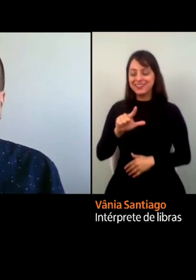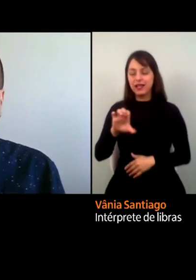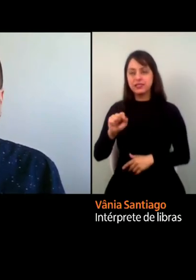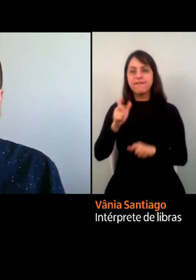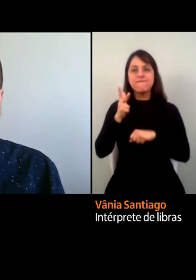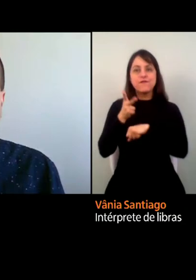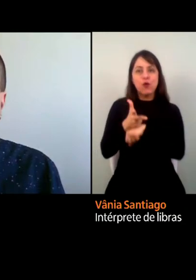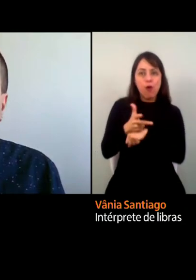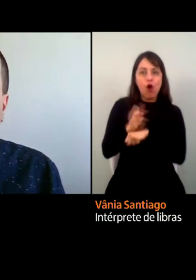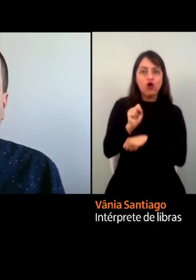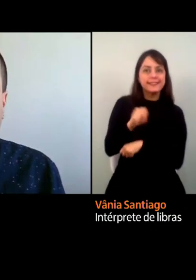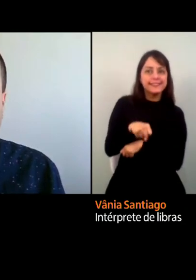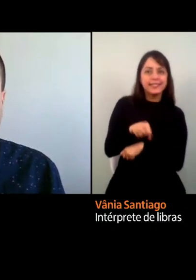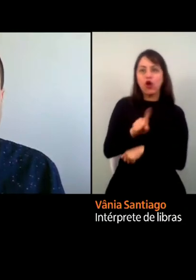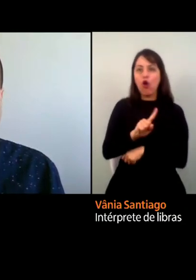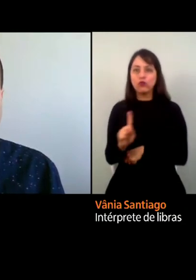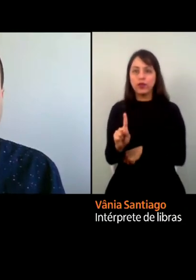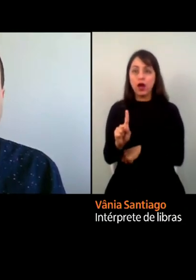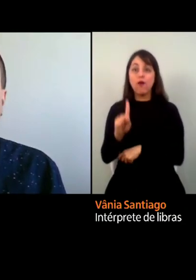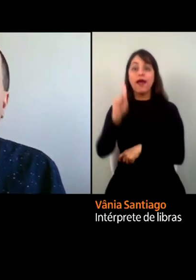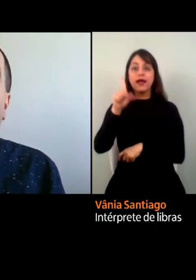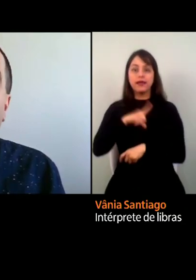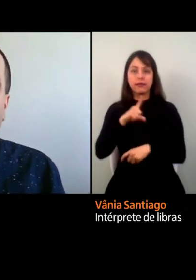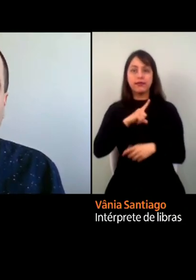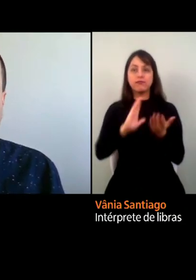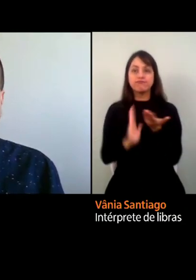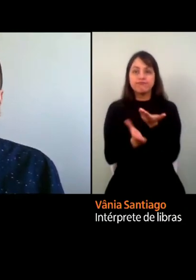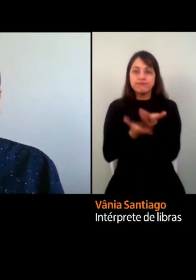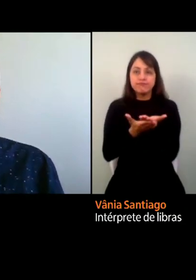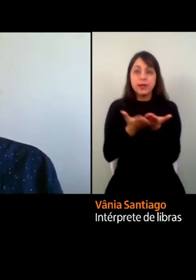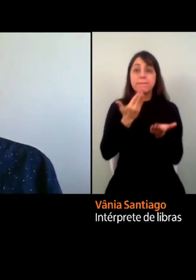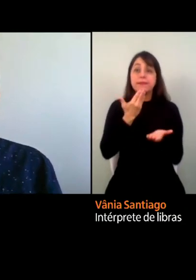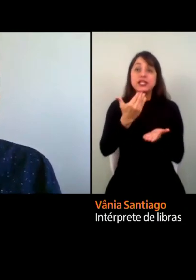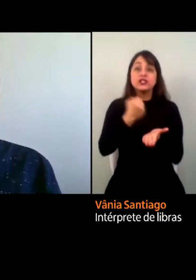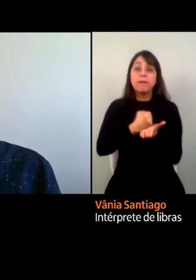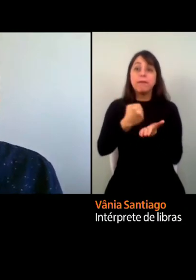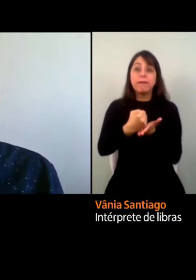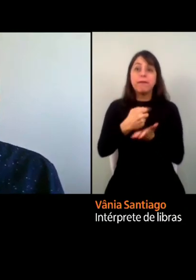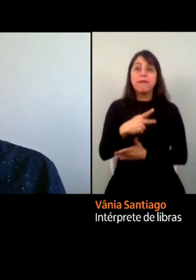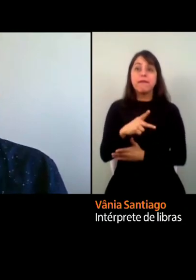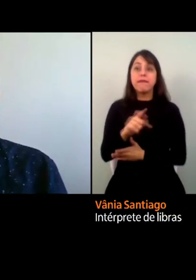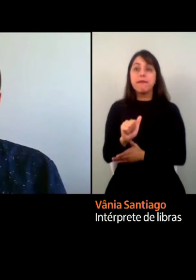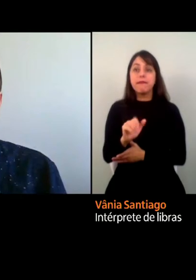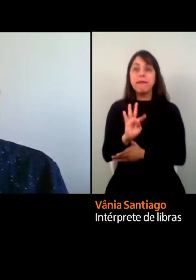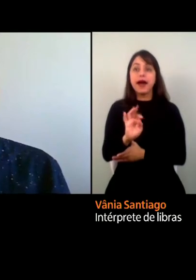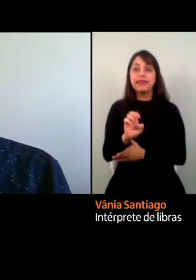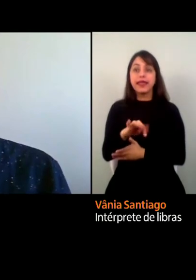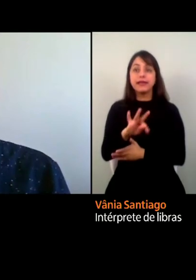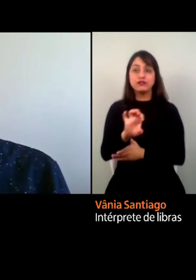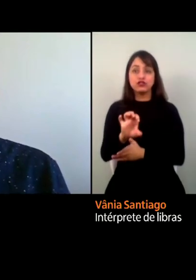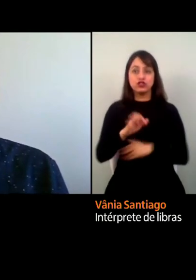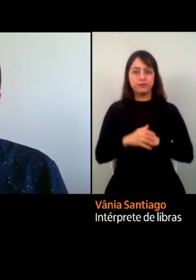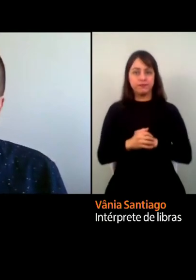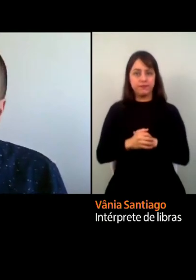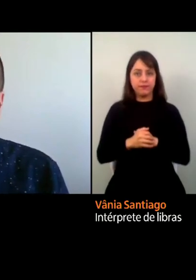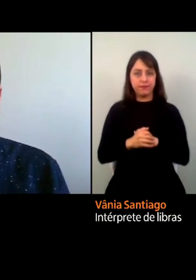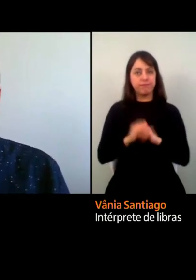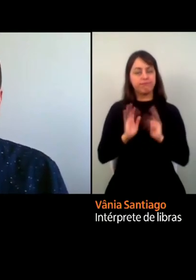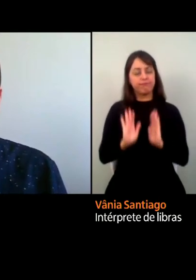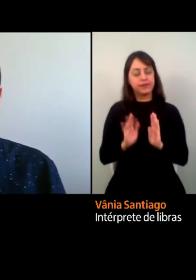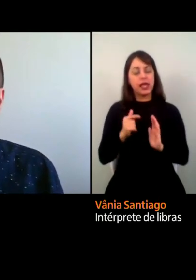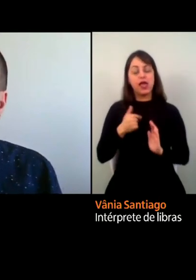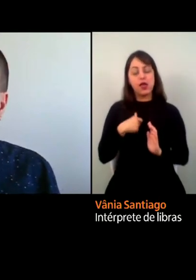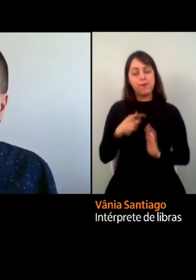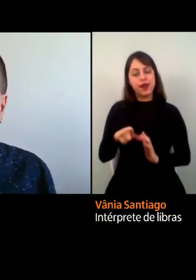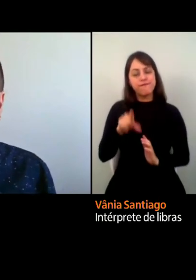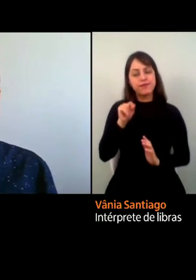imagem anexado ao pedido de patente. Ora, eu prefiro ver que o tal suposto